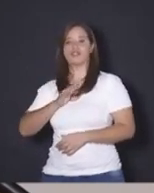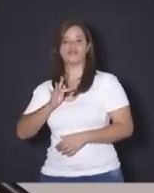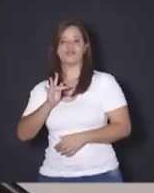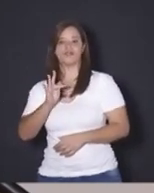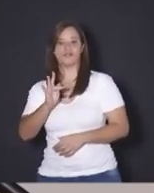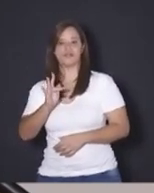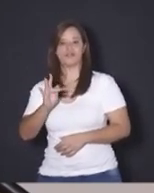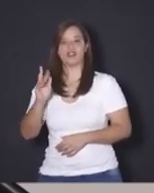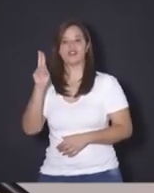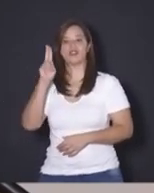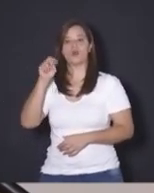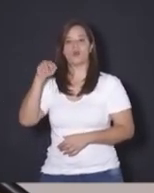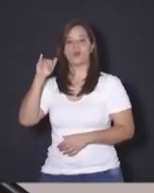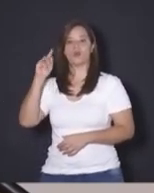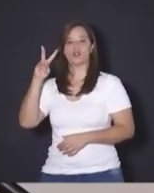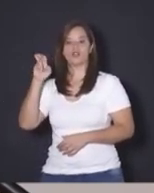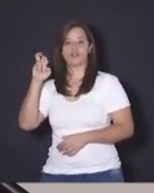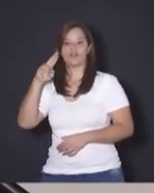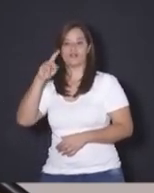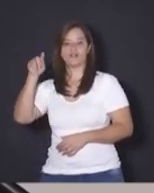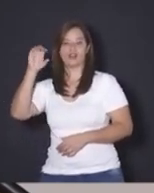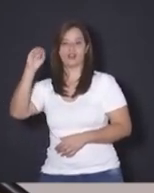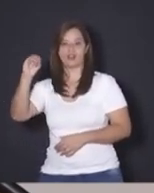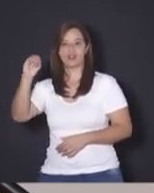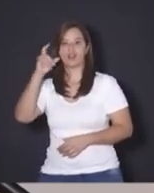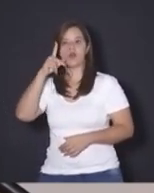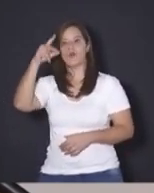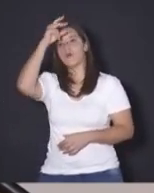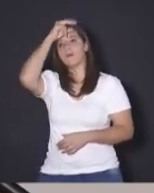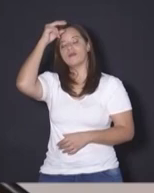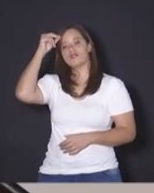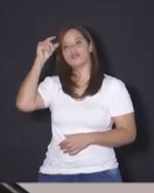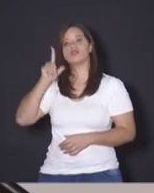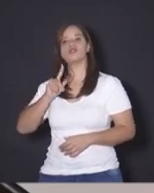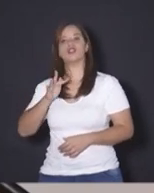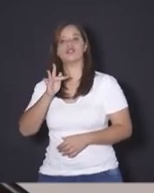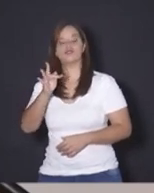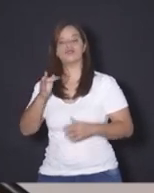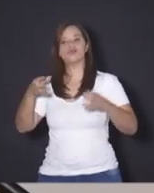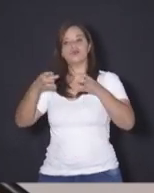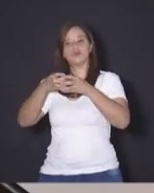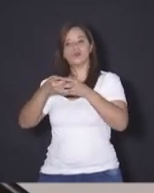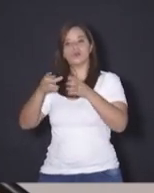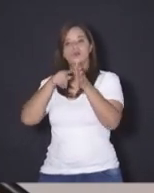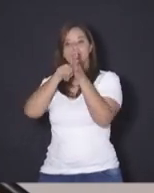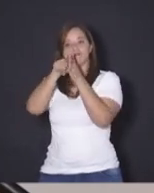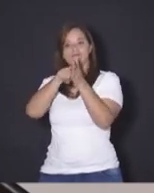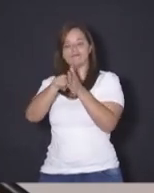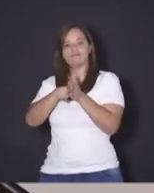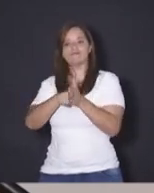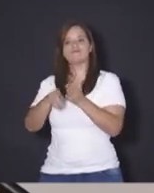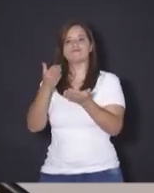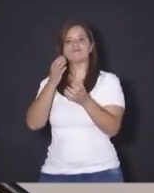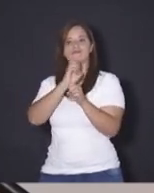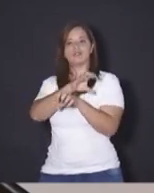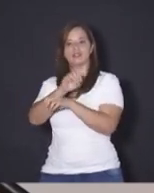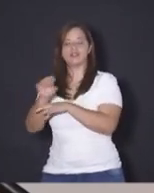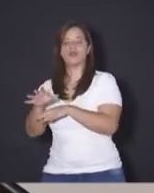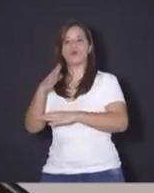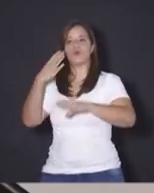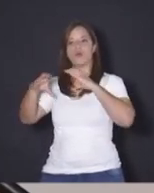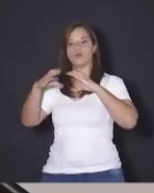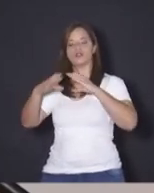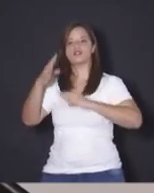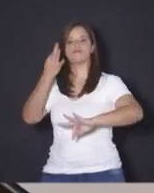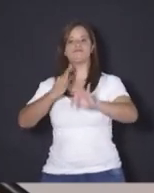universo não é uma realização da prefeitura municipal de lauro de freitas e do grupo de pesquisa educação comunicação e